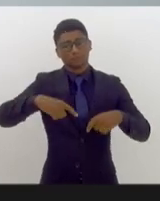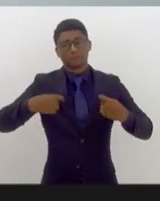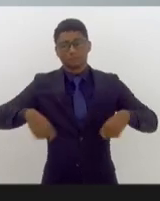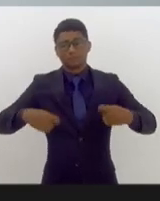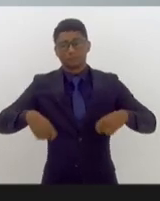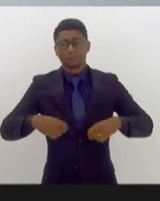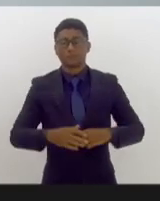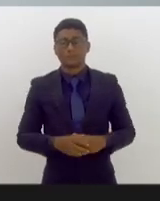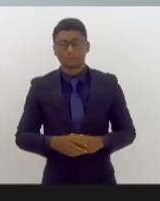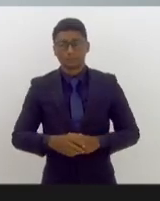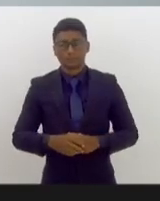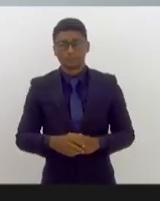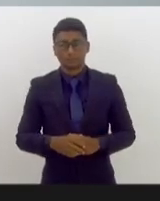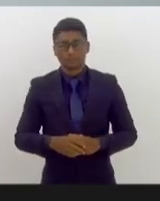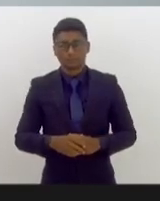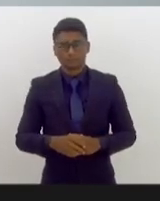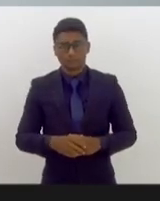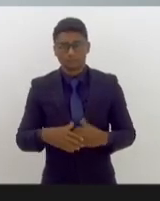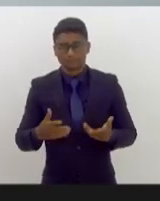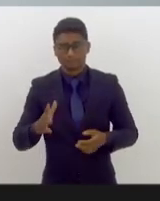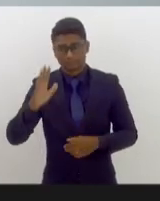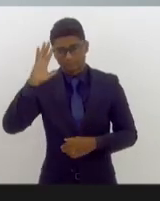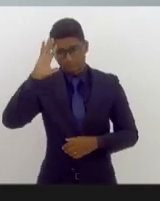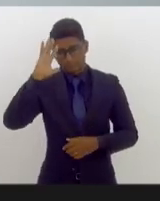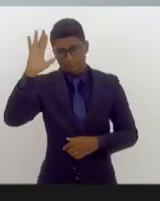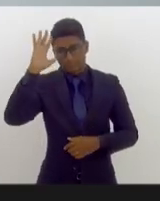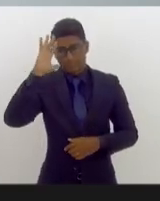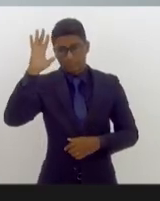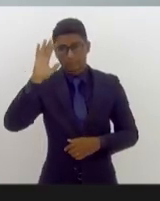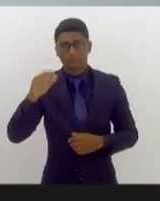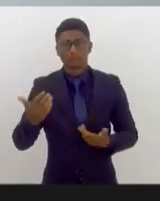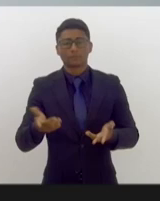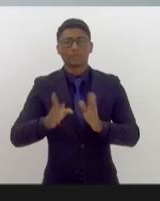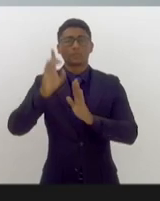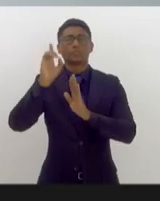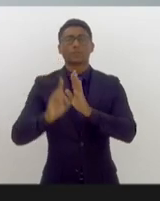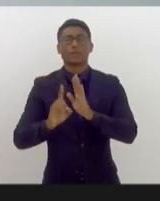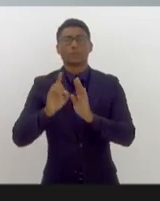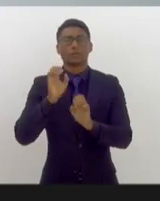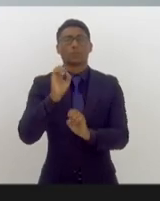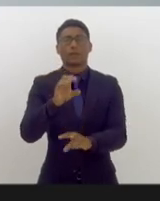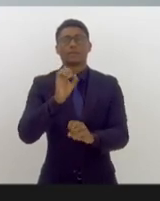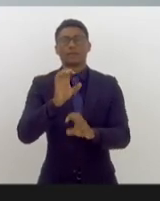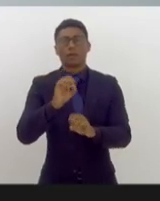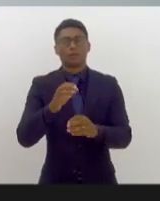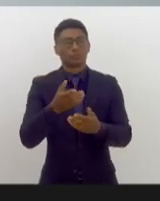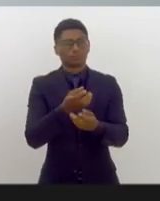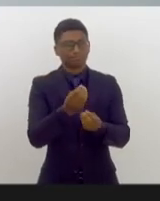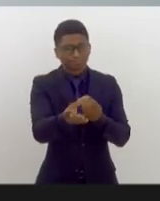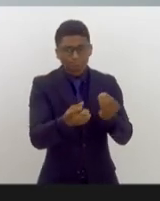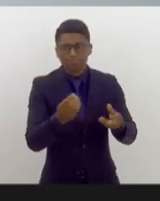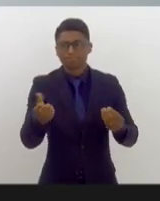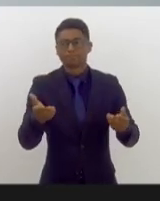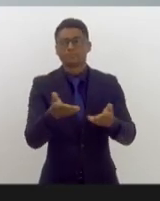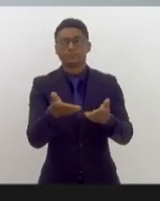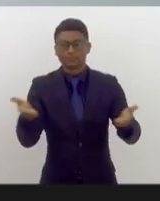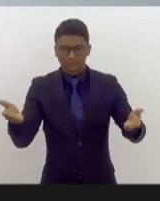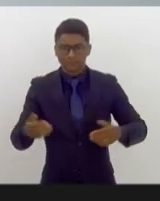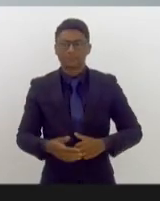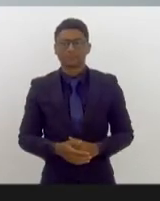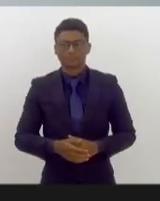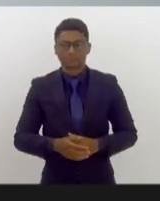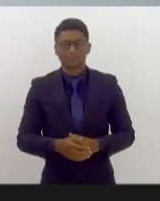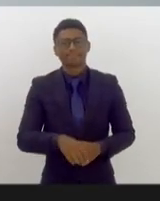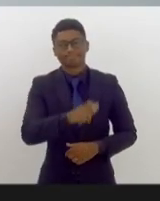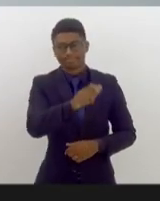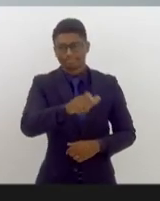pensarmos na garantia do direito à educação a esses sujeitos que já, por outros